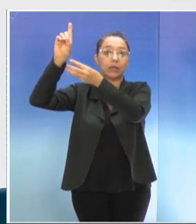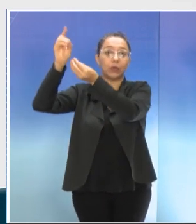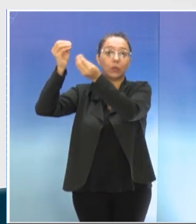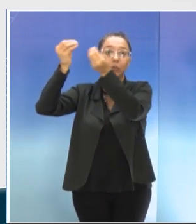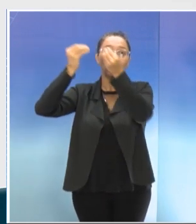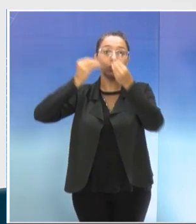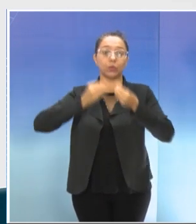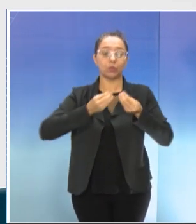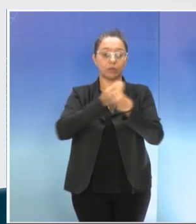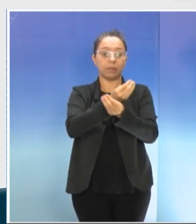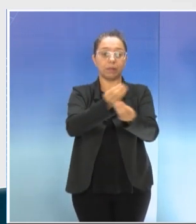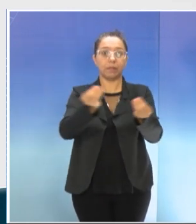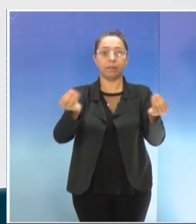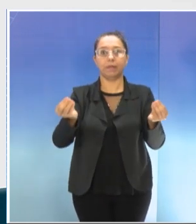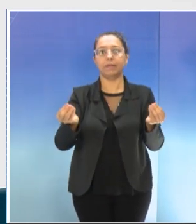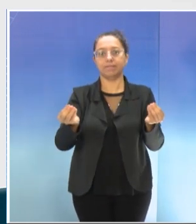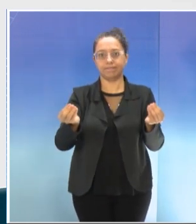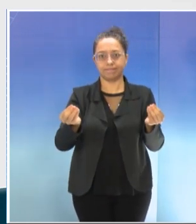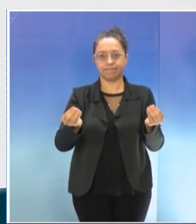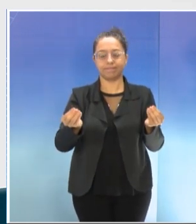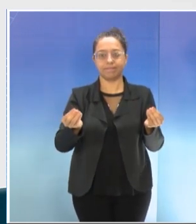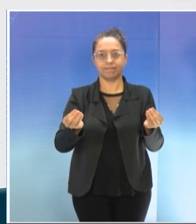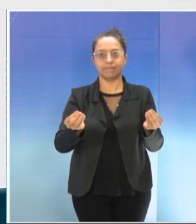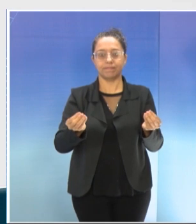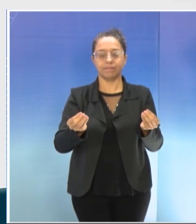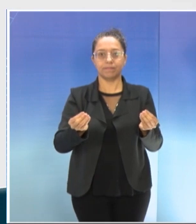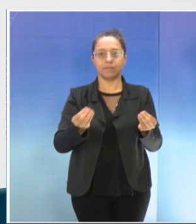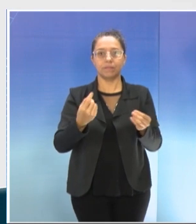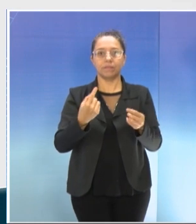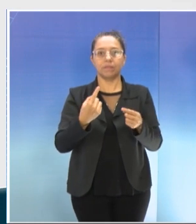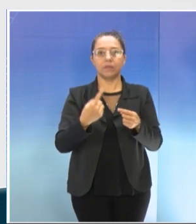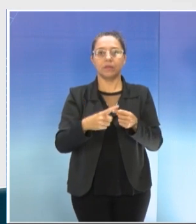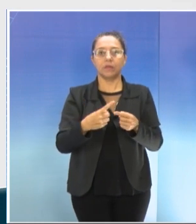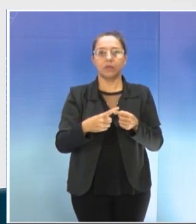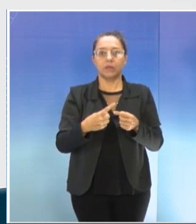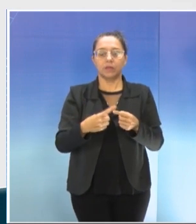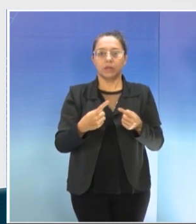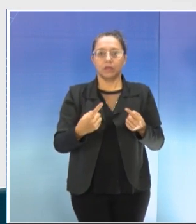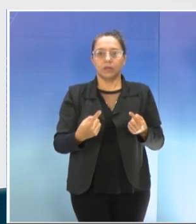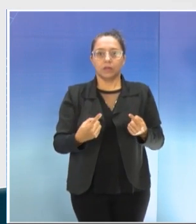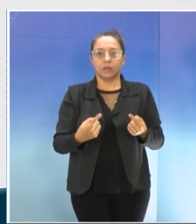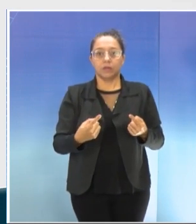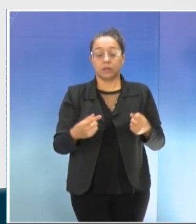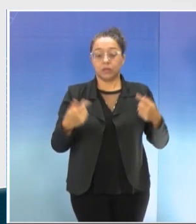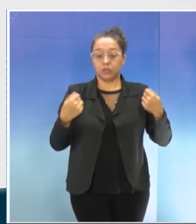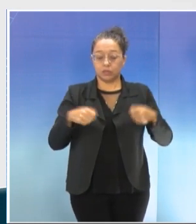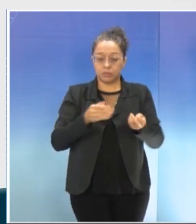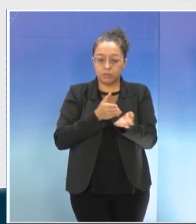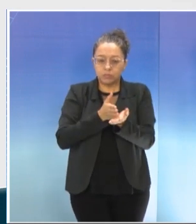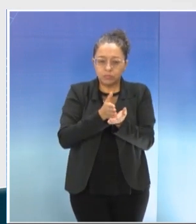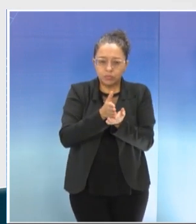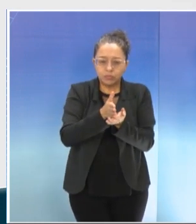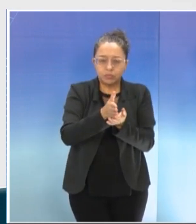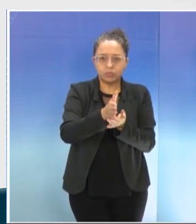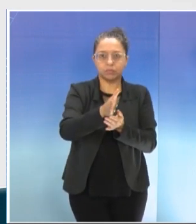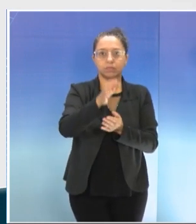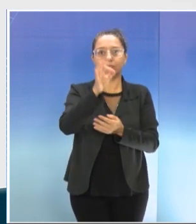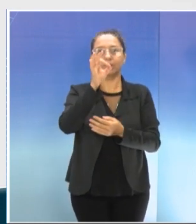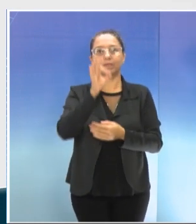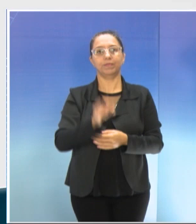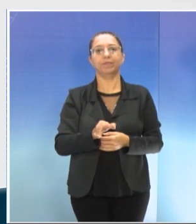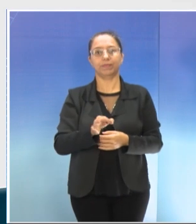deu ao homem essa característica, pois sem ela não poderia viver e agir corretamente.